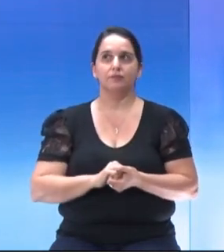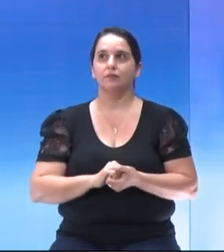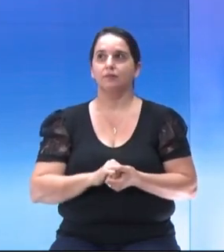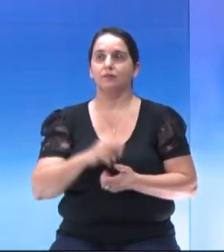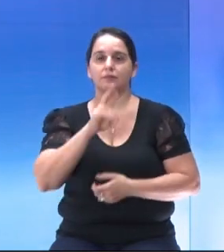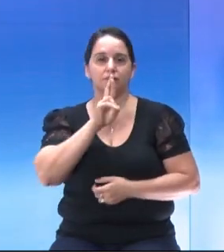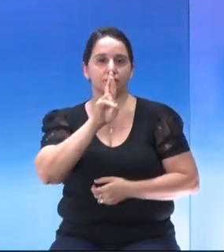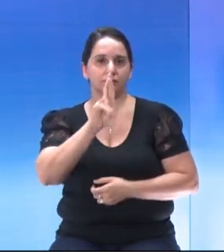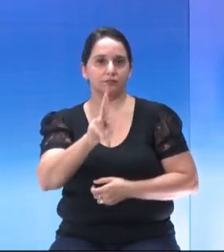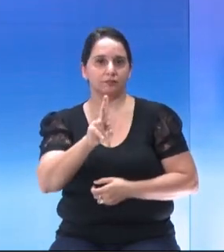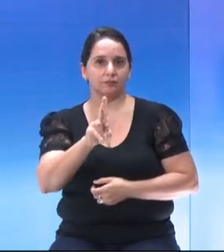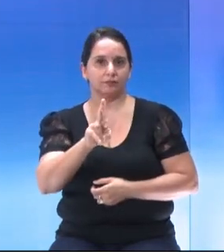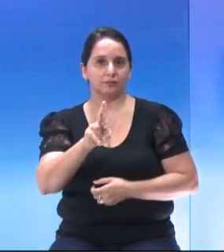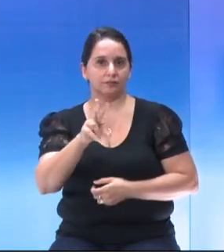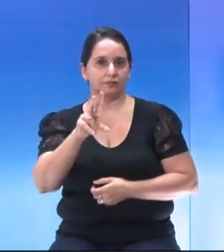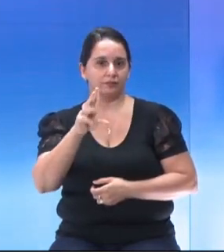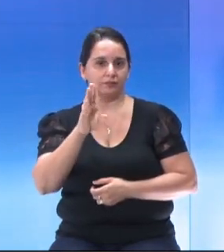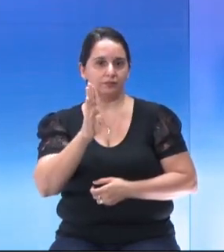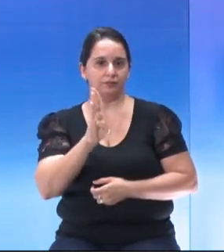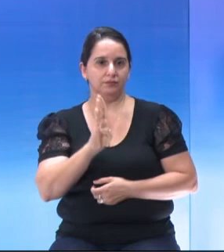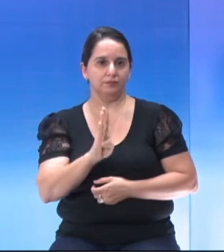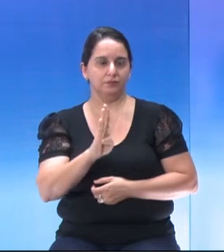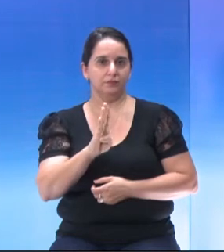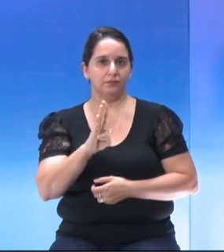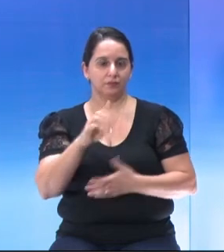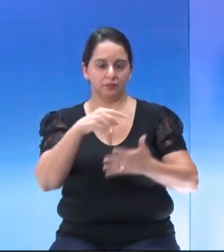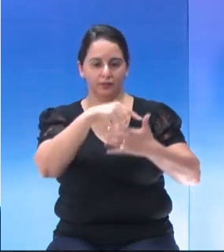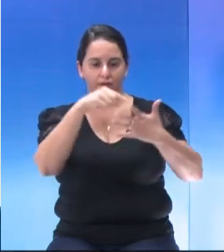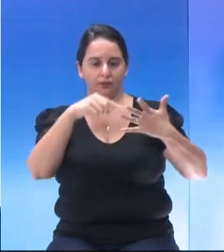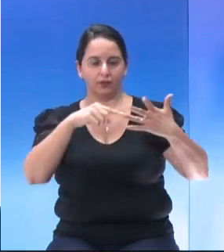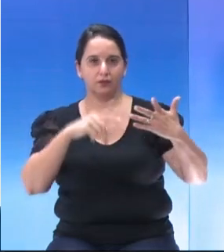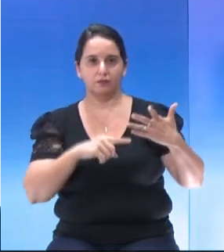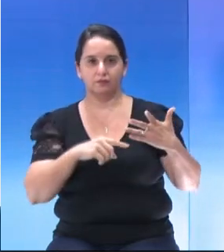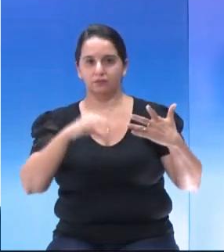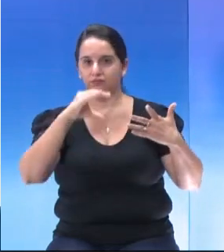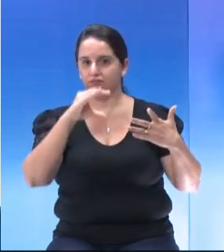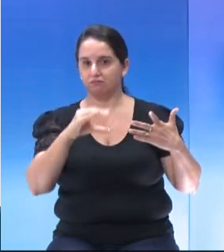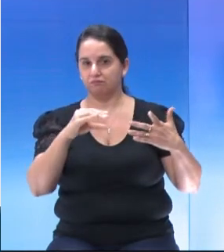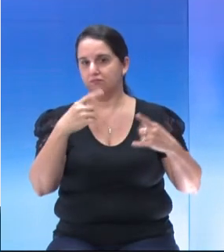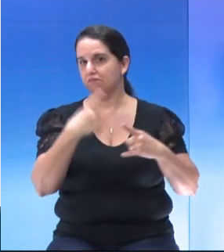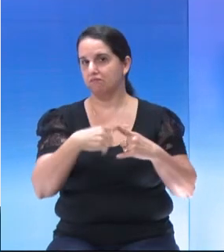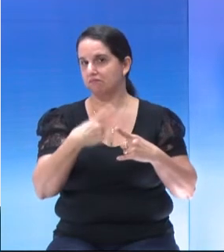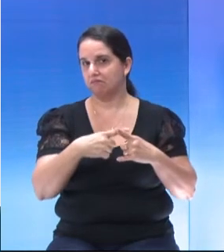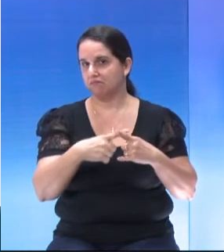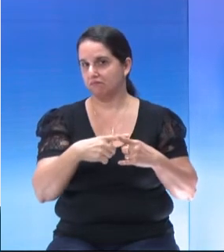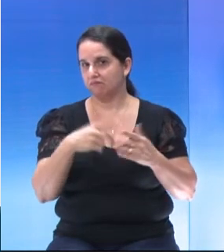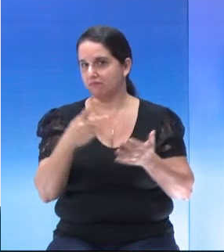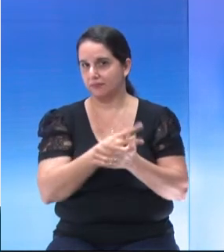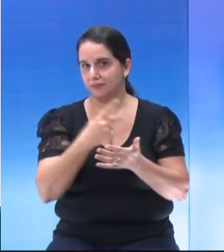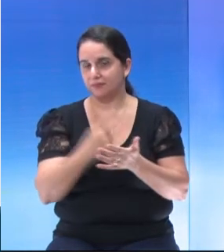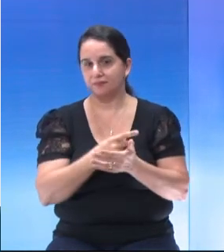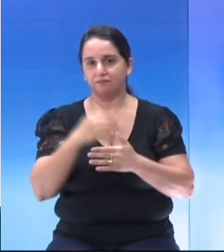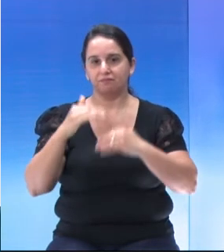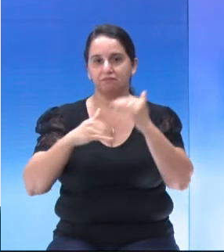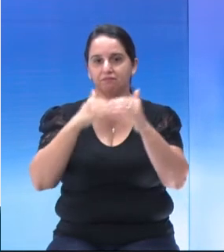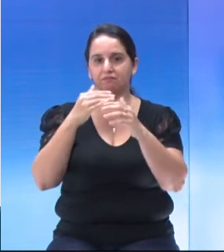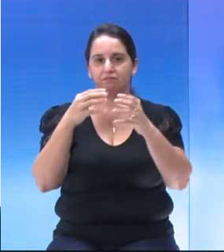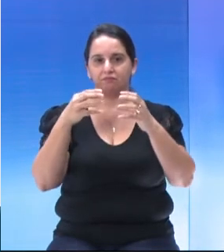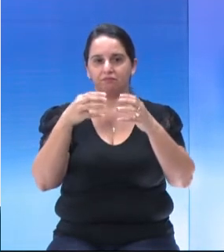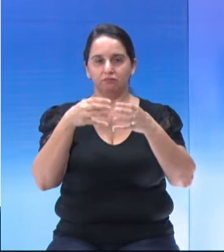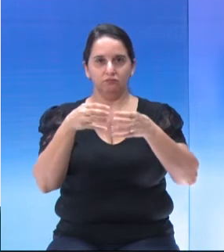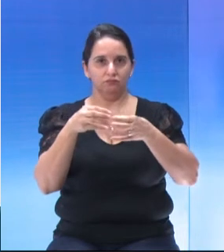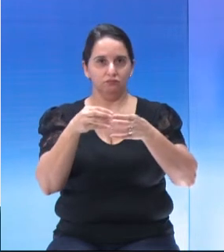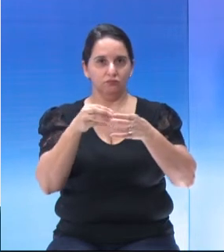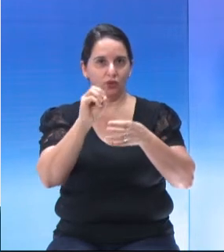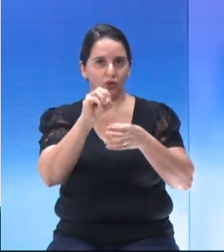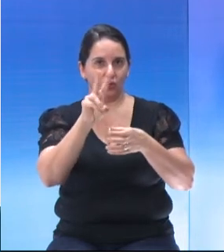o gabarito é a letra B, o restante são distratores. A letra C diz assim, por que não é a C? Desenvolvimento